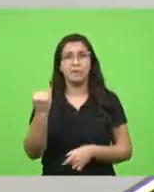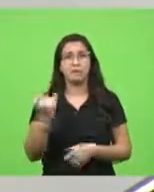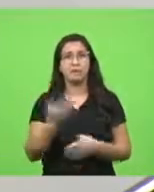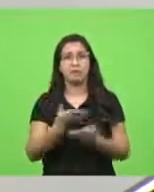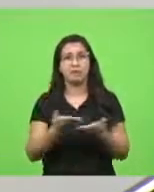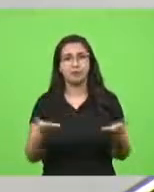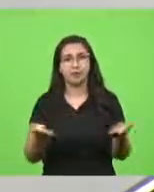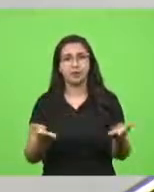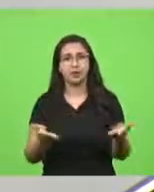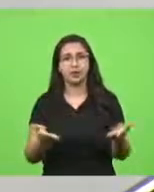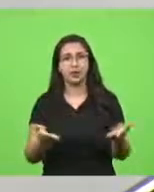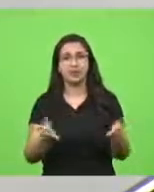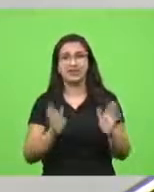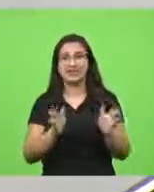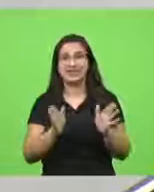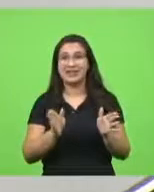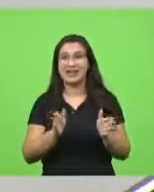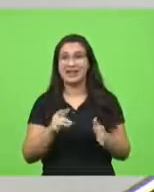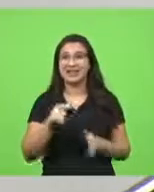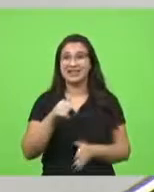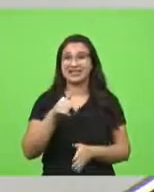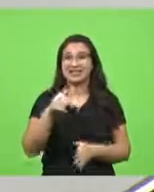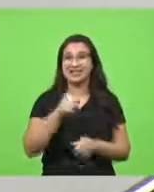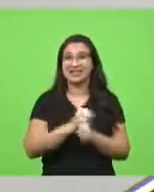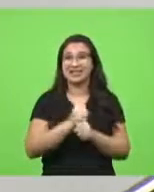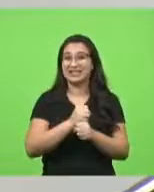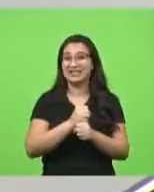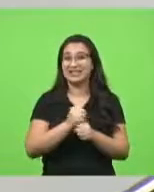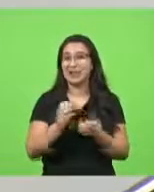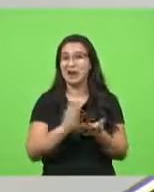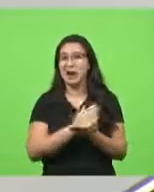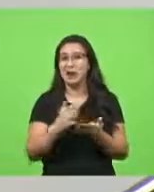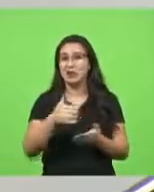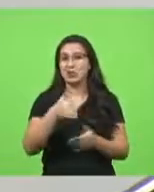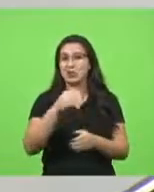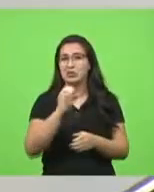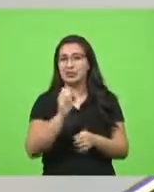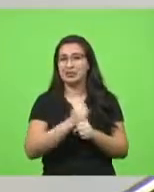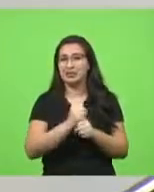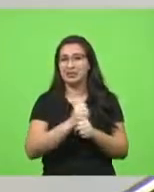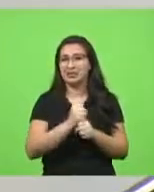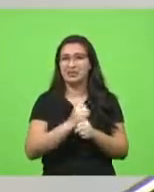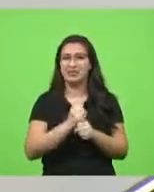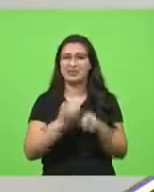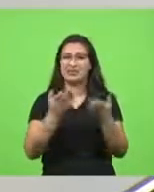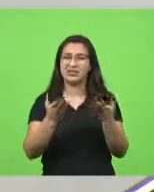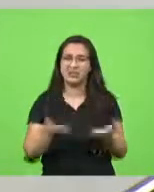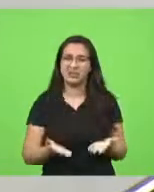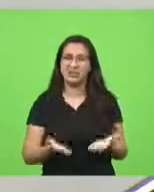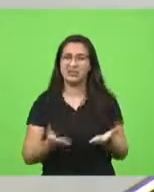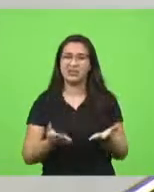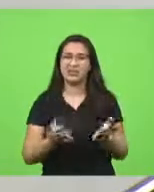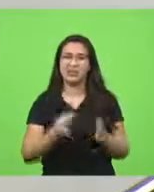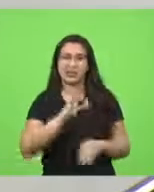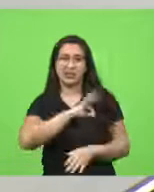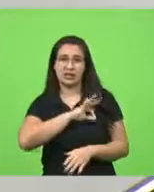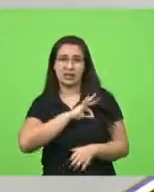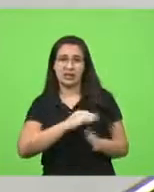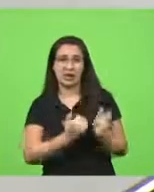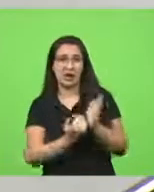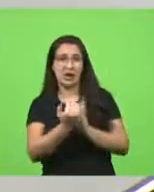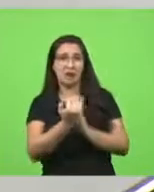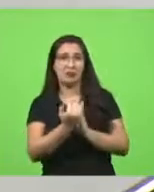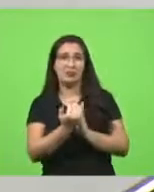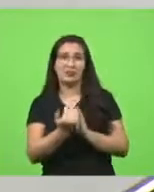há 7 anos, em alguns casos há 10 anos, sem qualquer tipo de reposição salarial, mas que